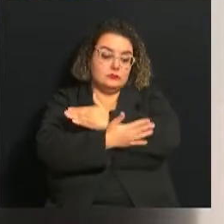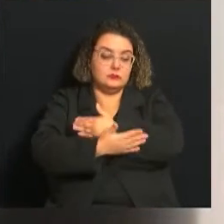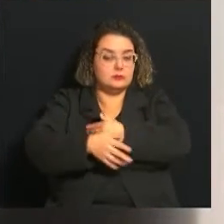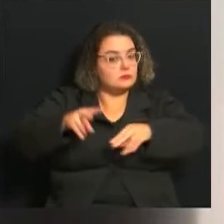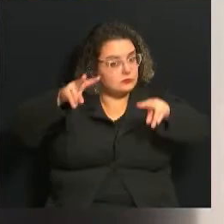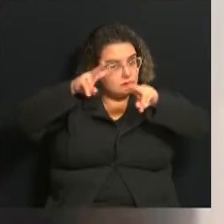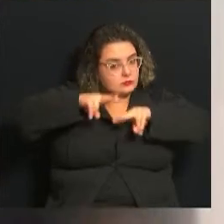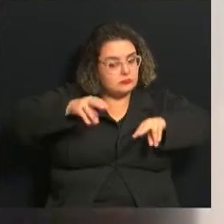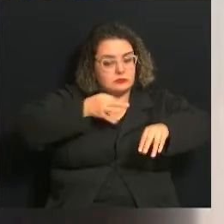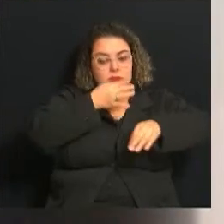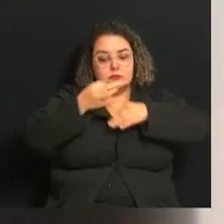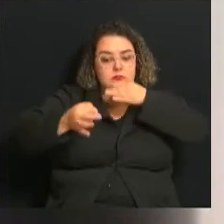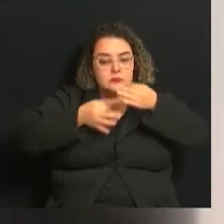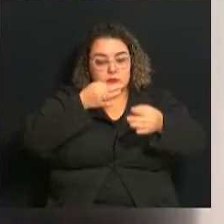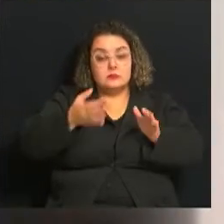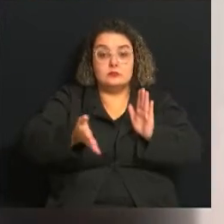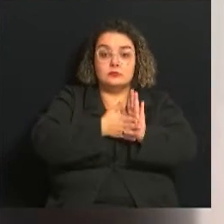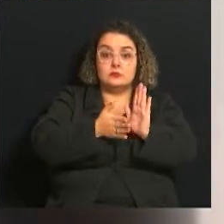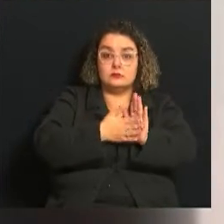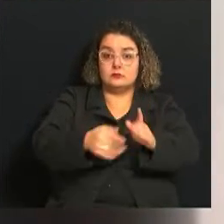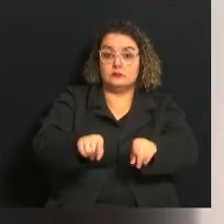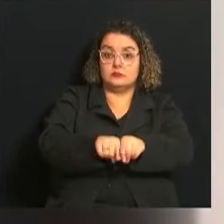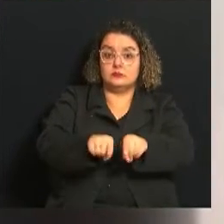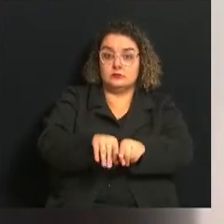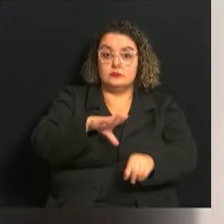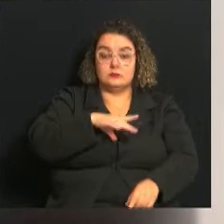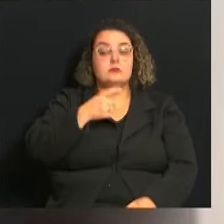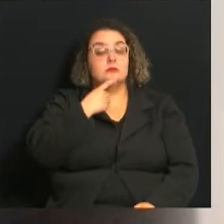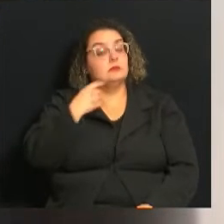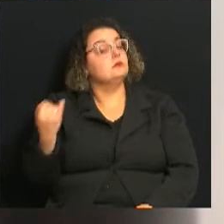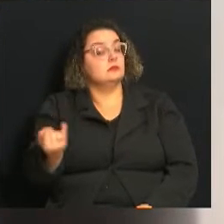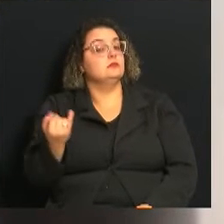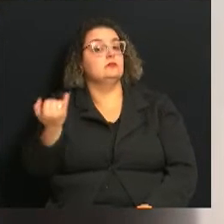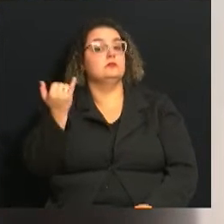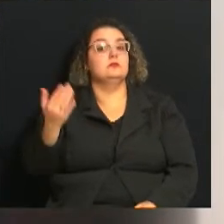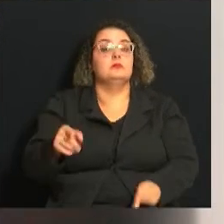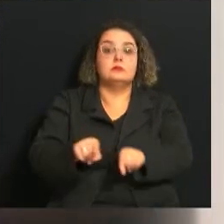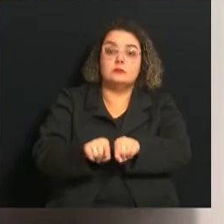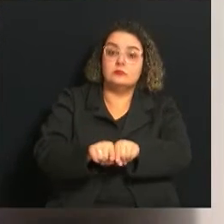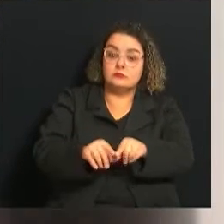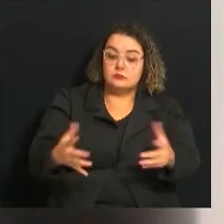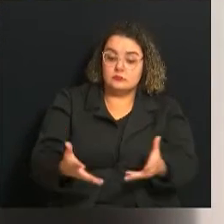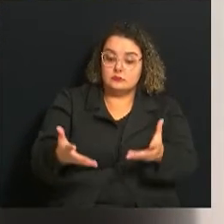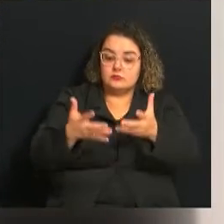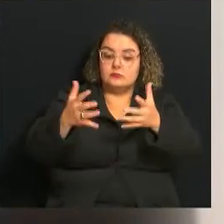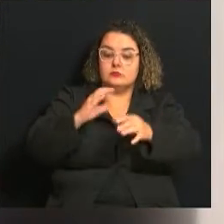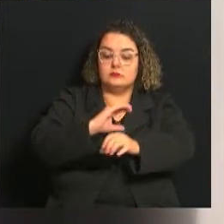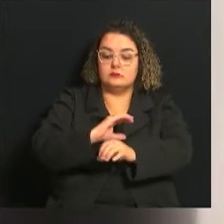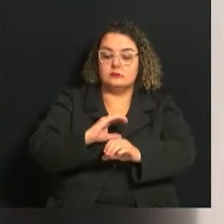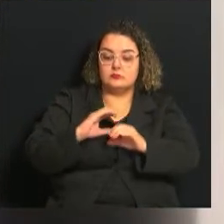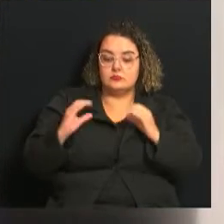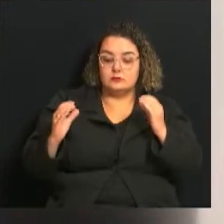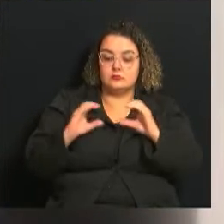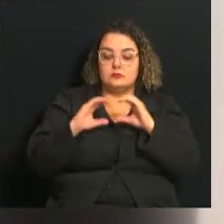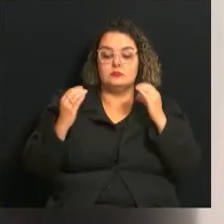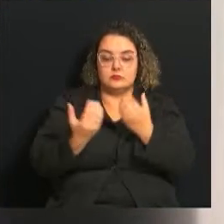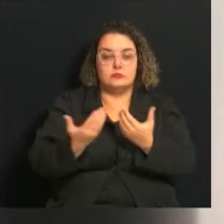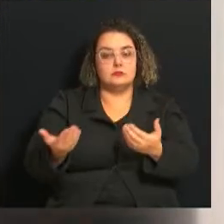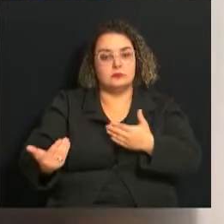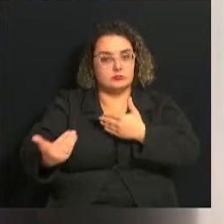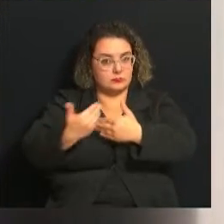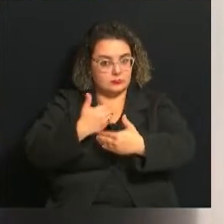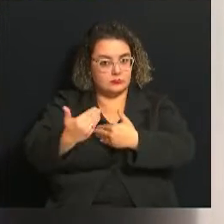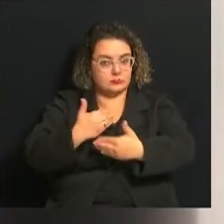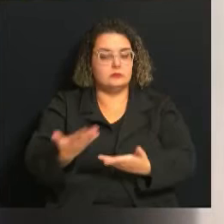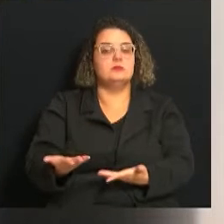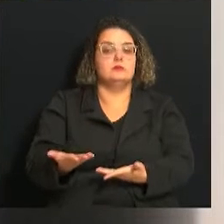também propositivo para a cidade de Campinas. Acho que isso é muito interessante. Também as contribuições que vieram da comunidade, que aqui esteve, que aqui participou, é fundamental